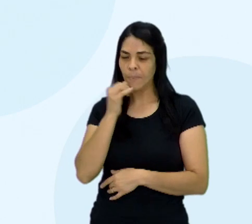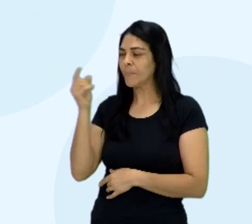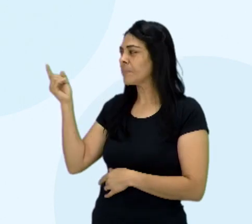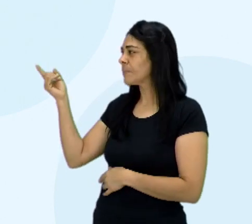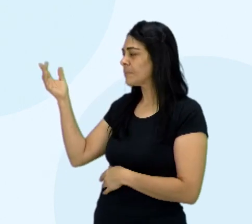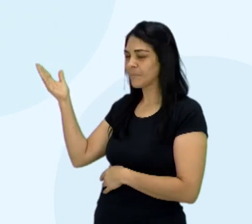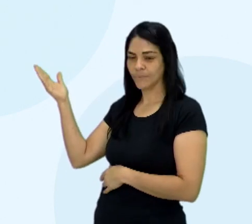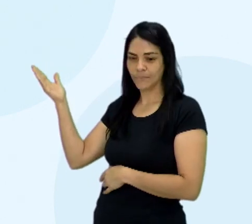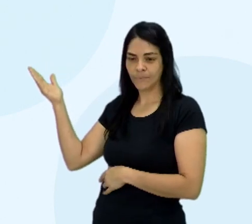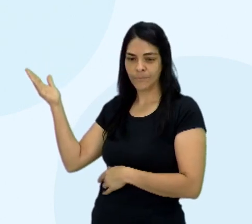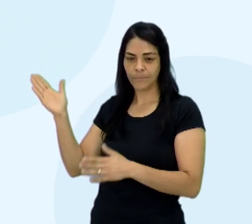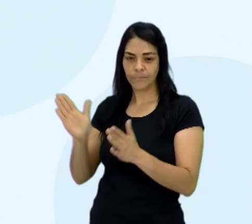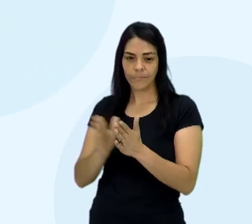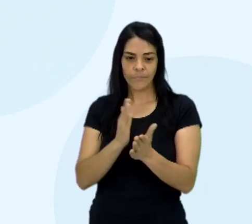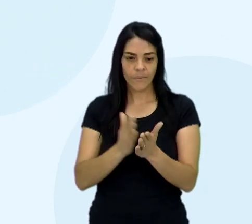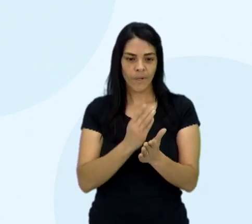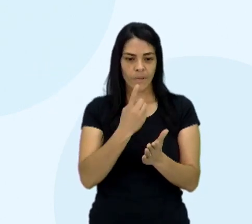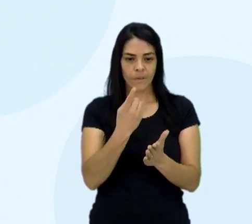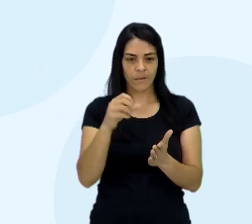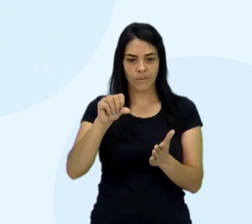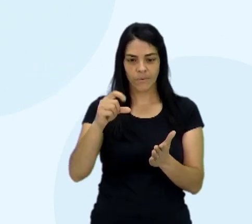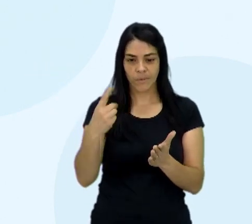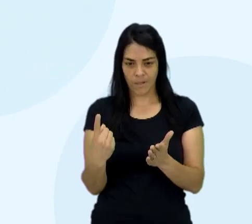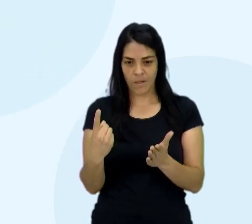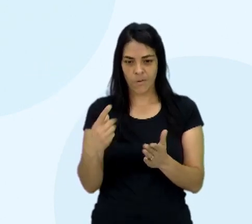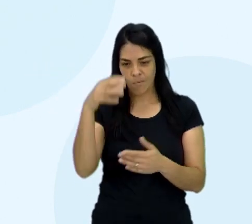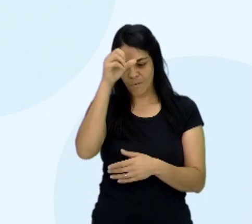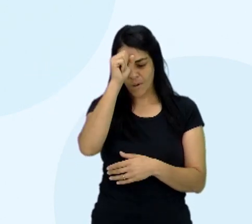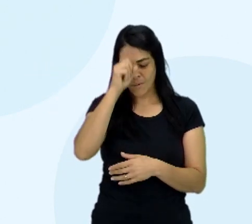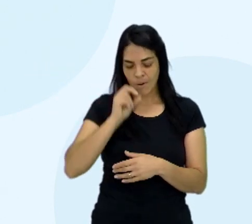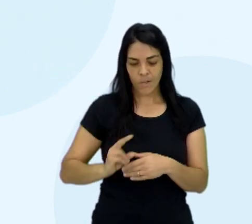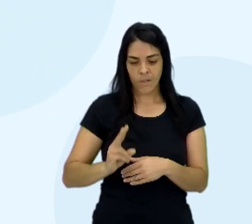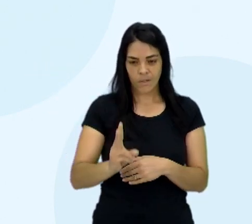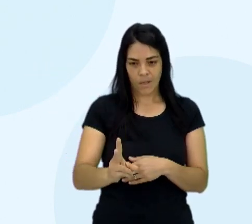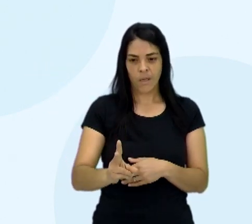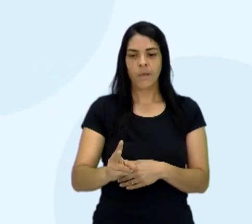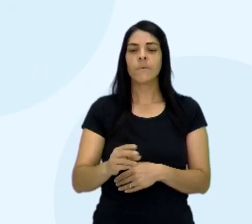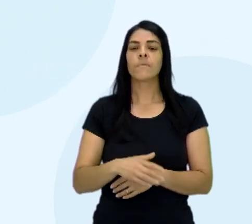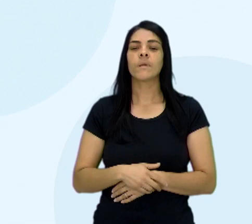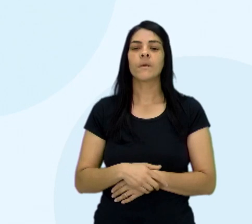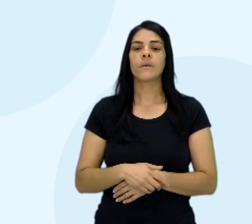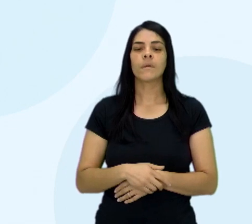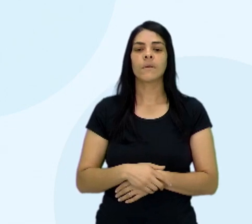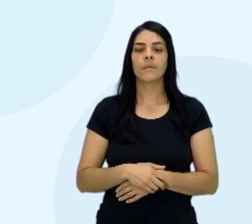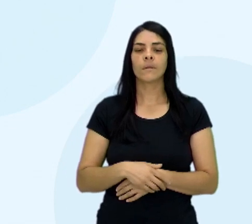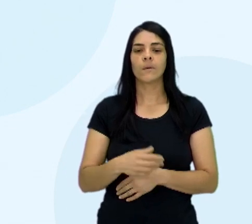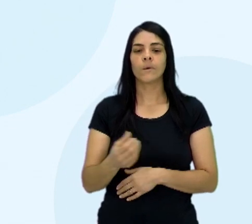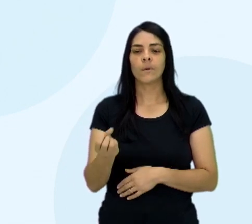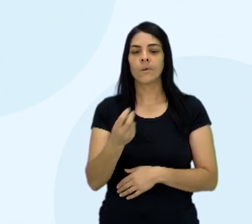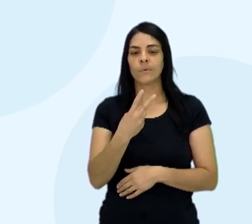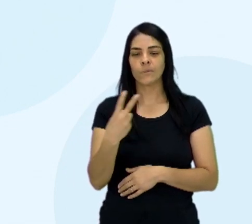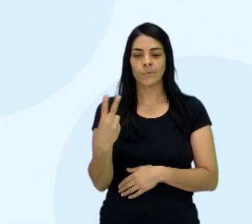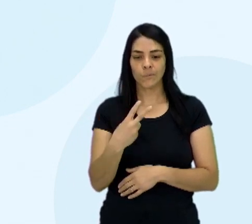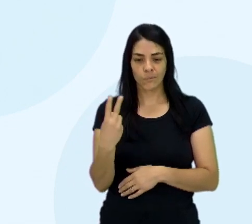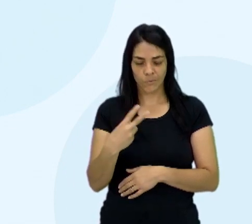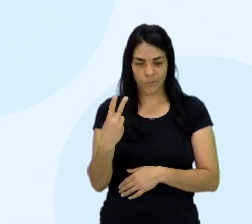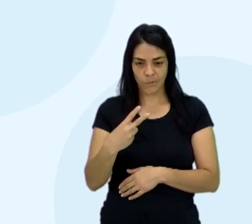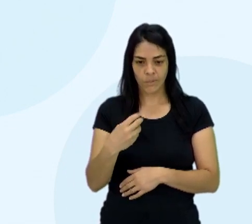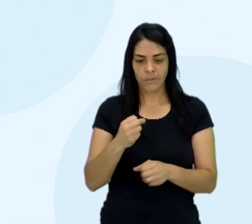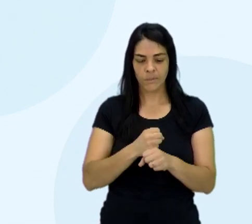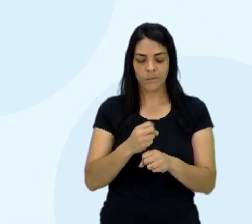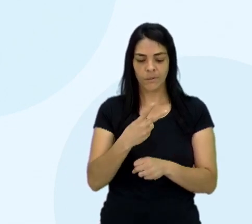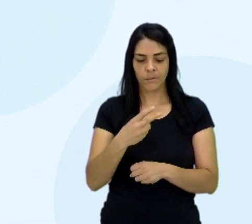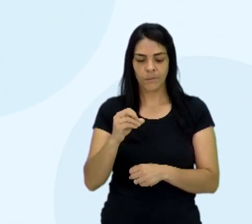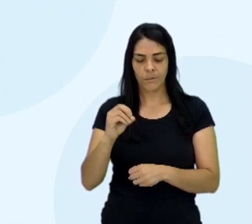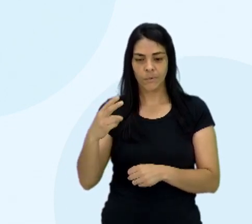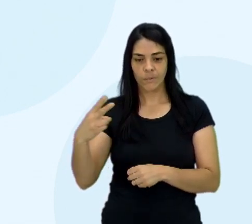na página 191 do Aprender Sempre de Vocês, volume 2 de 2022, ó. Mateus resolvia